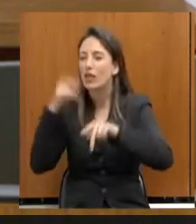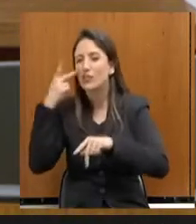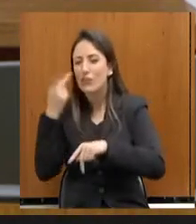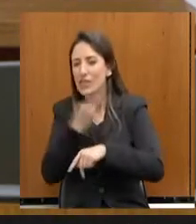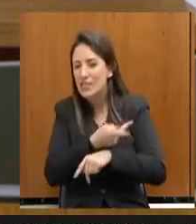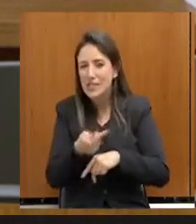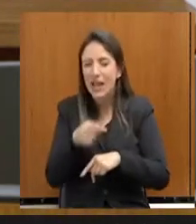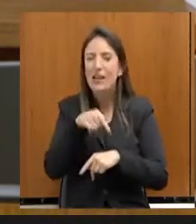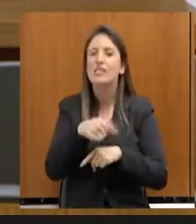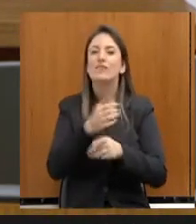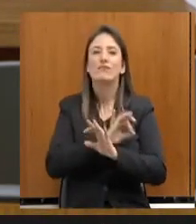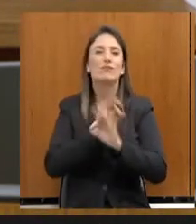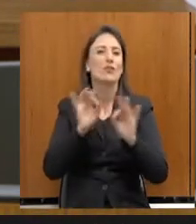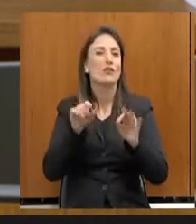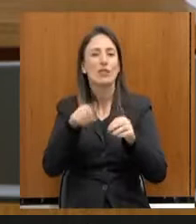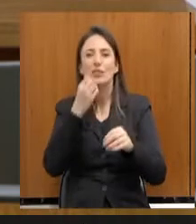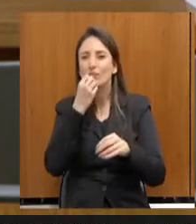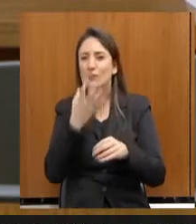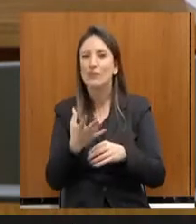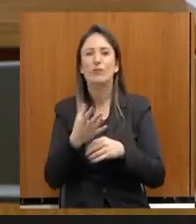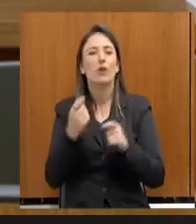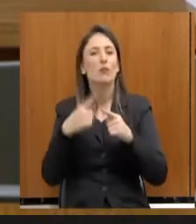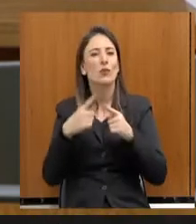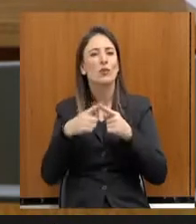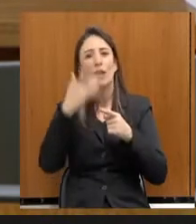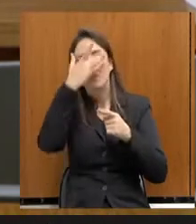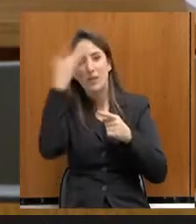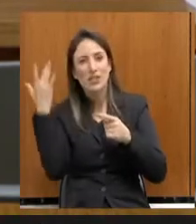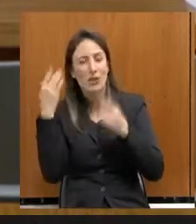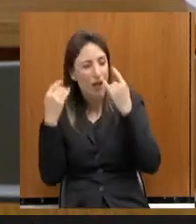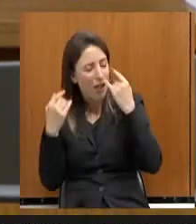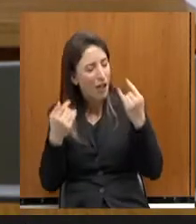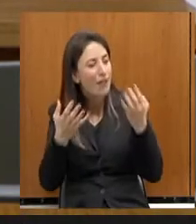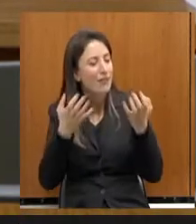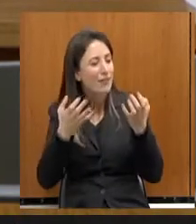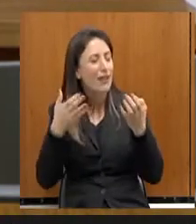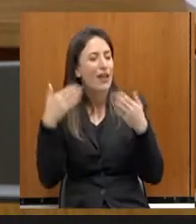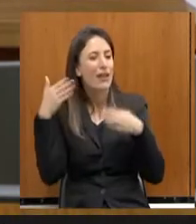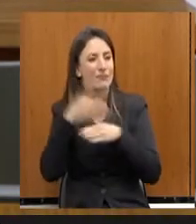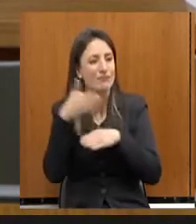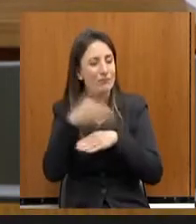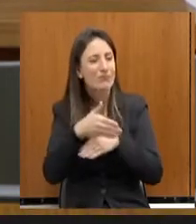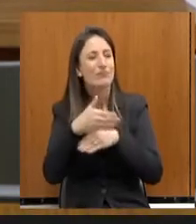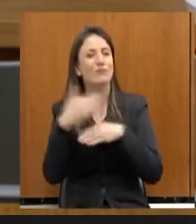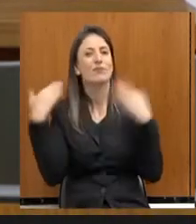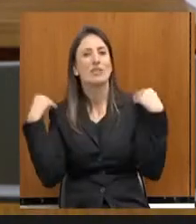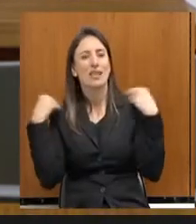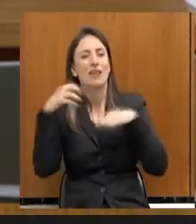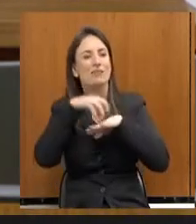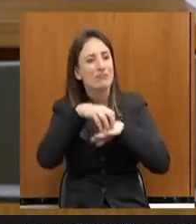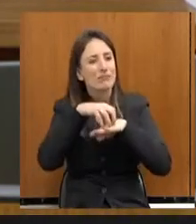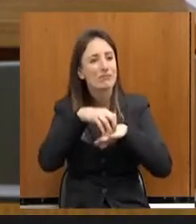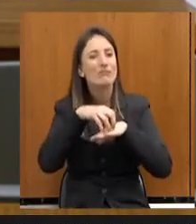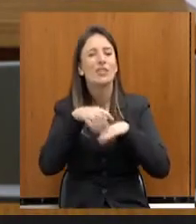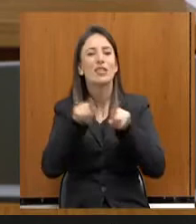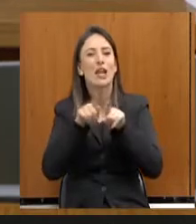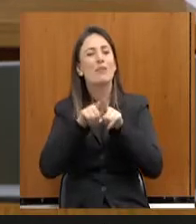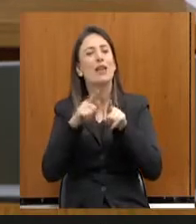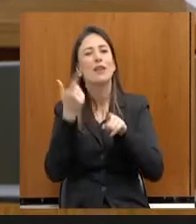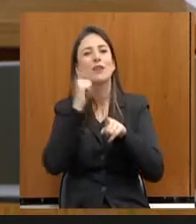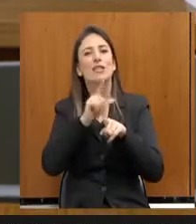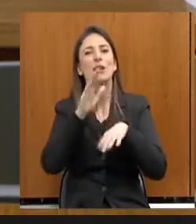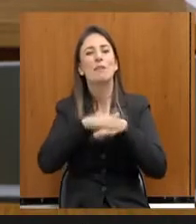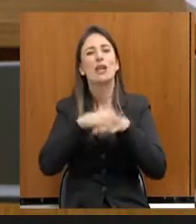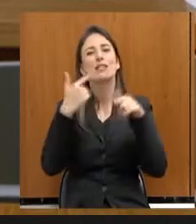com certeza atrairá significativamente as pessoas gerando emprego renda e opções de turismo Ecológico no nosso estado